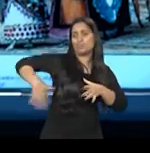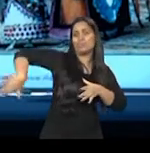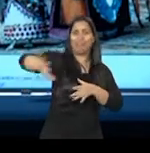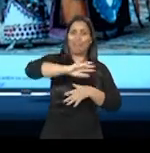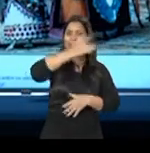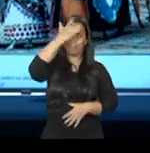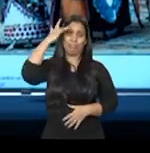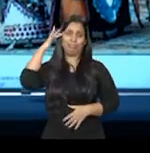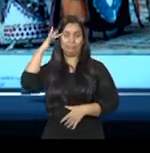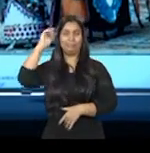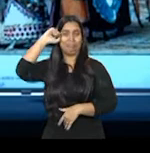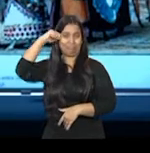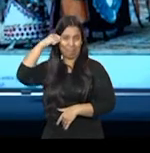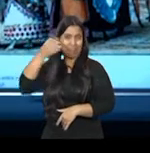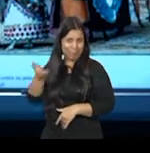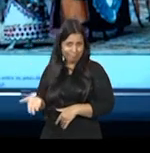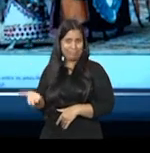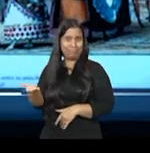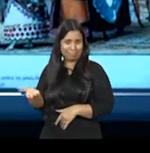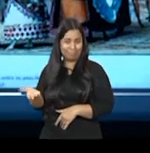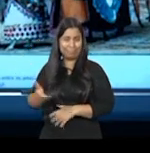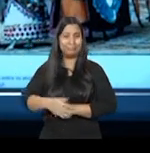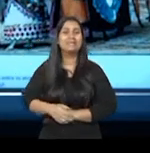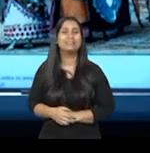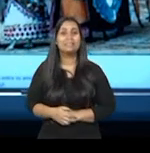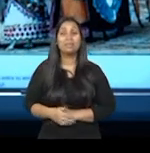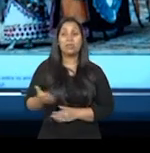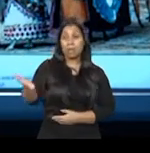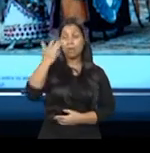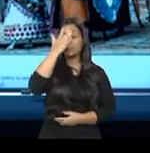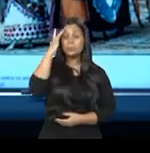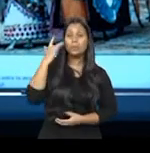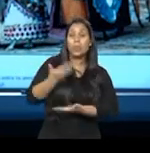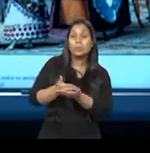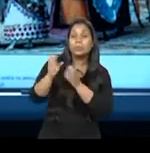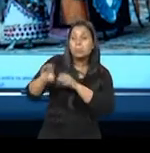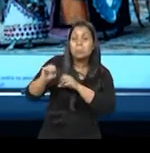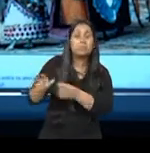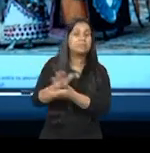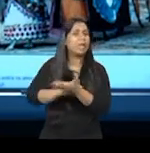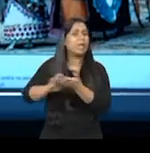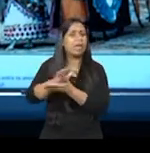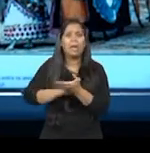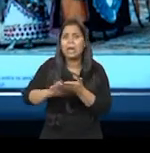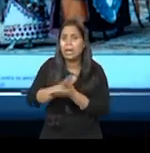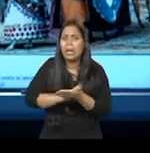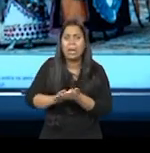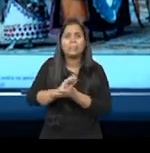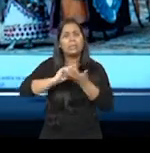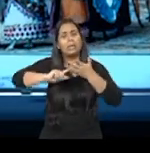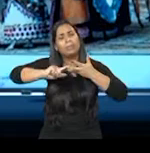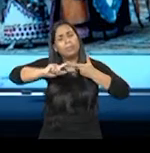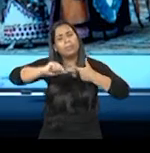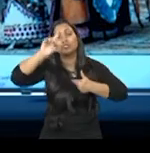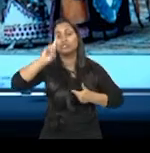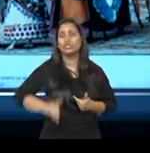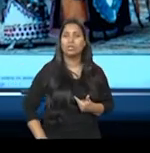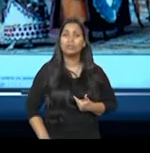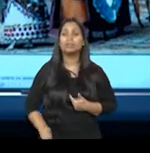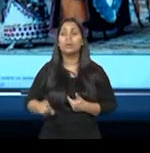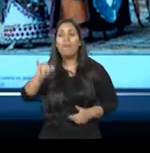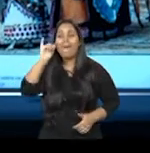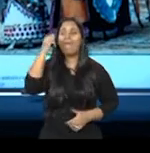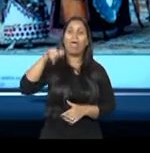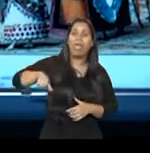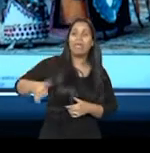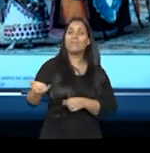teve nenhum tipo de formação profissional para colocar essa pessoa no mercado de trabalho, e uma série de direitos continuaram sendo